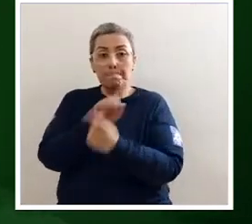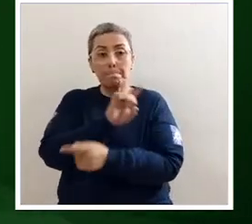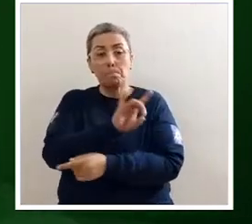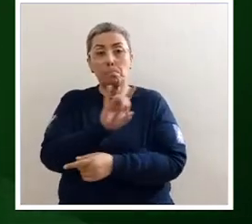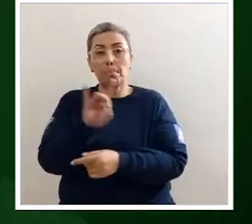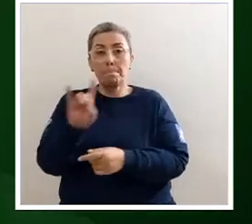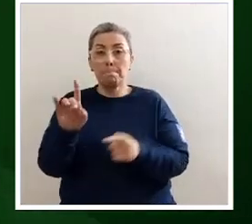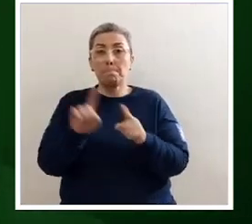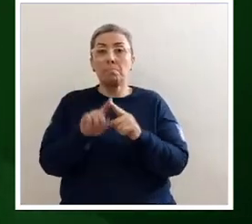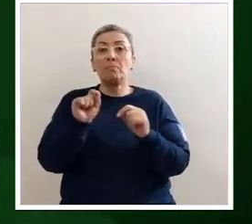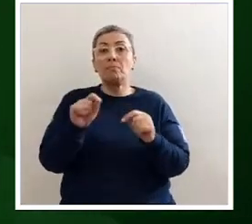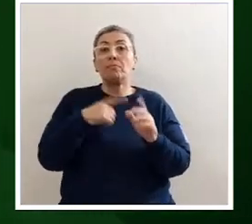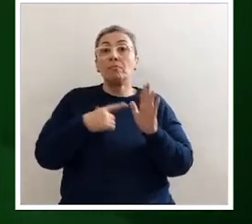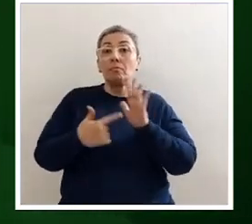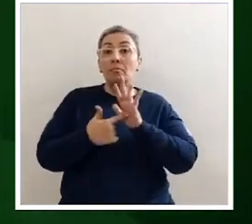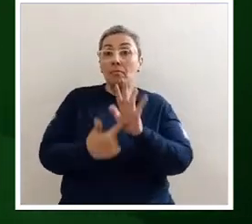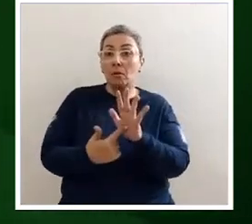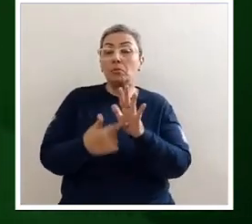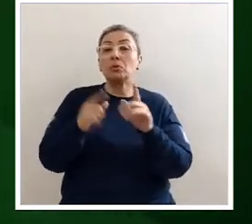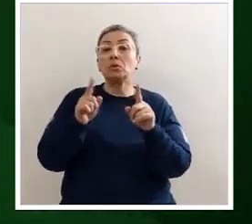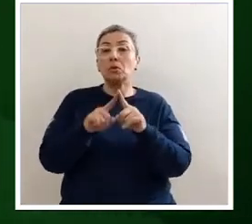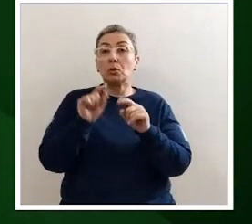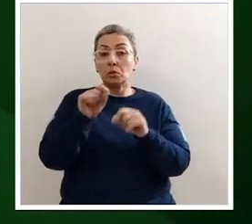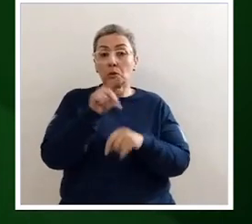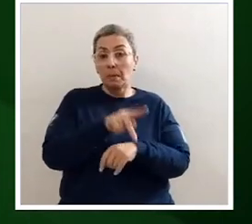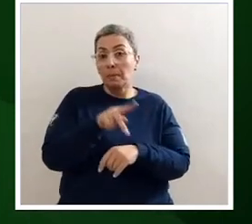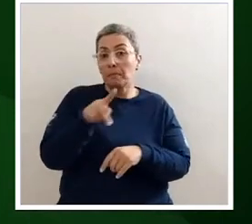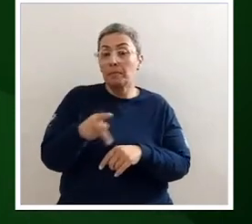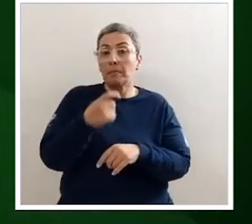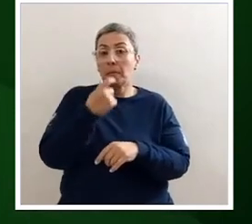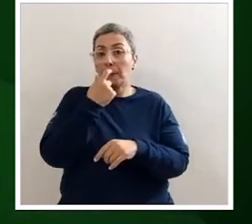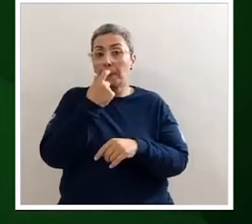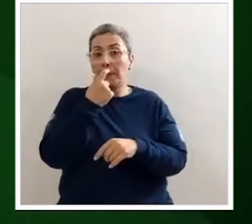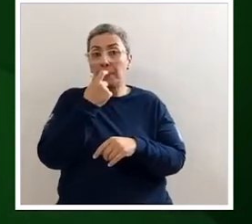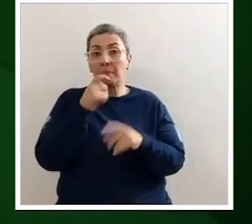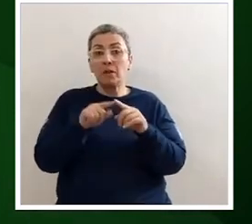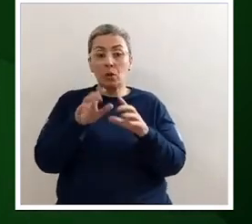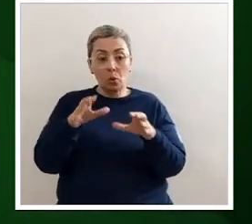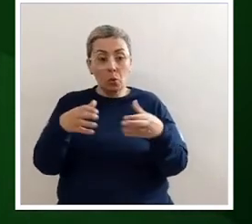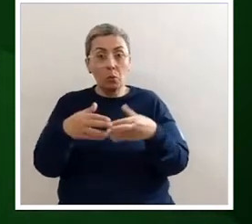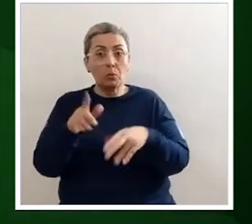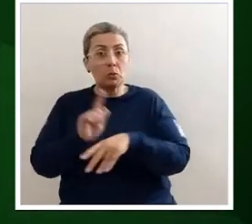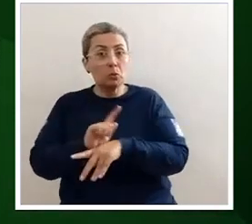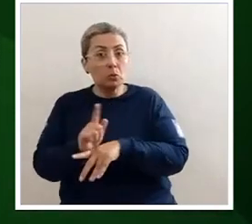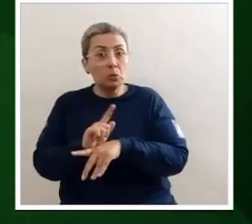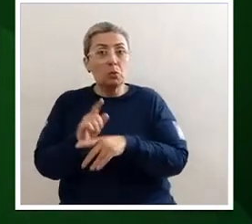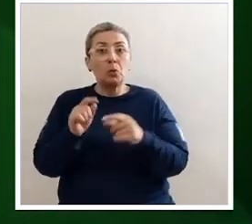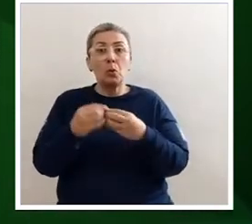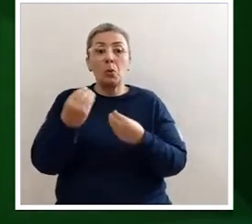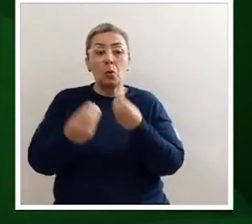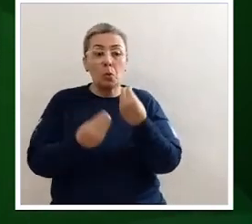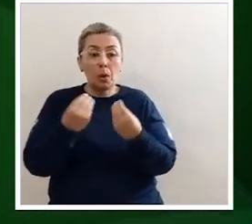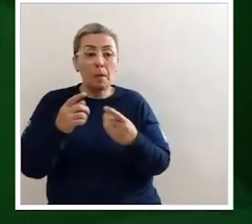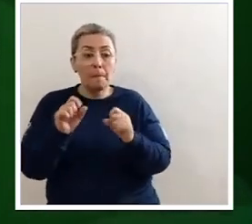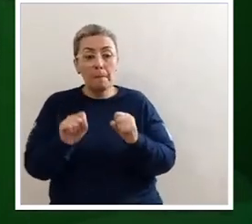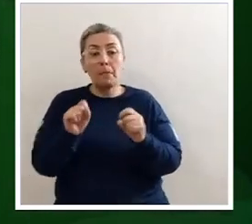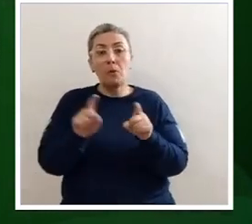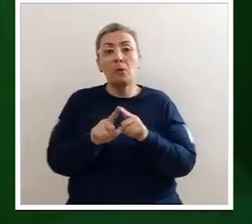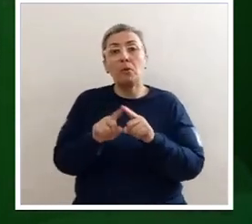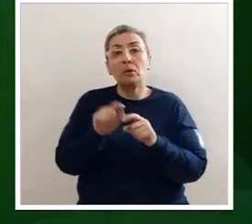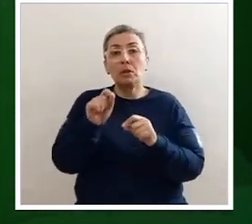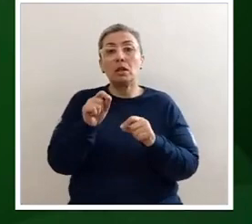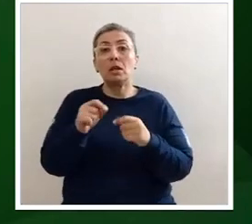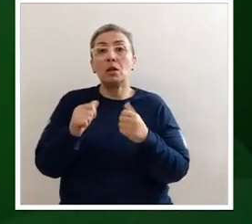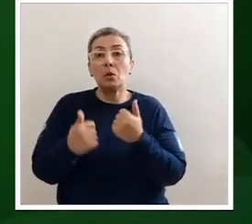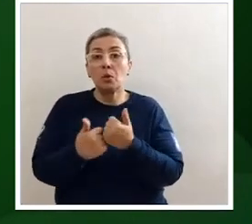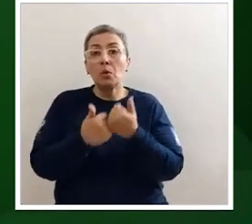E aí nós mostramos para os nossos professores para a equipe gestora E como eles podem utilizar o